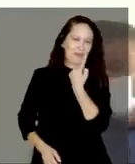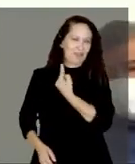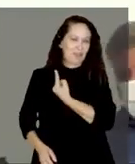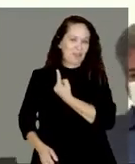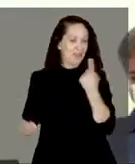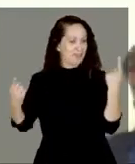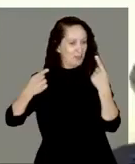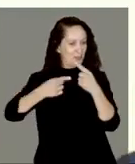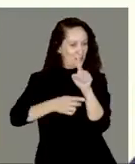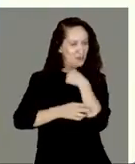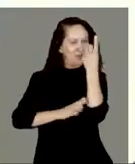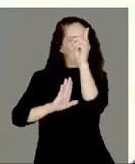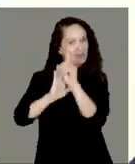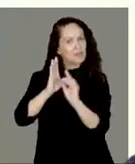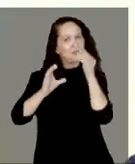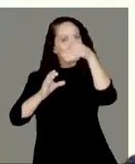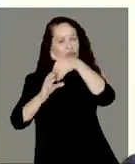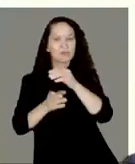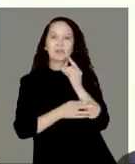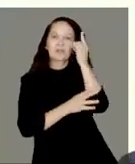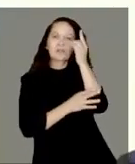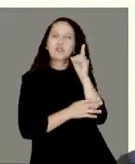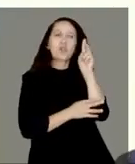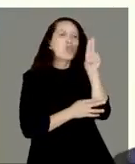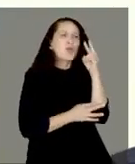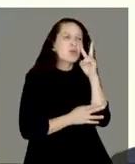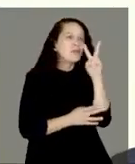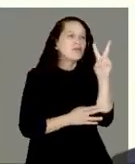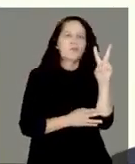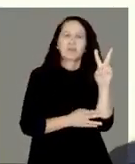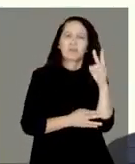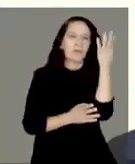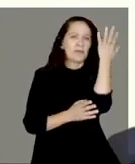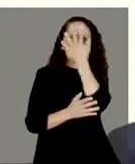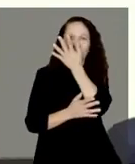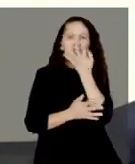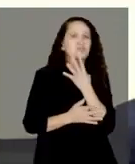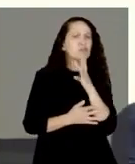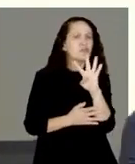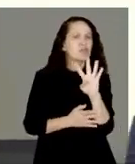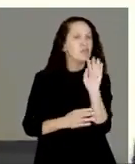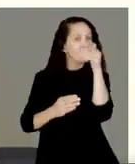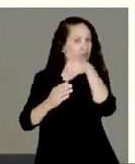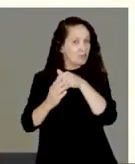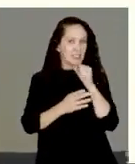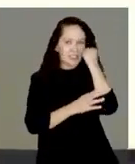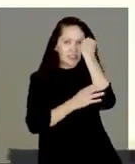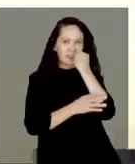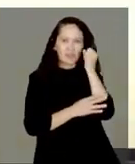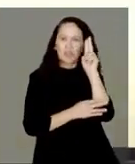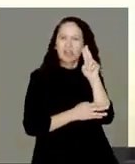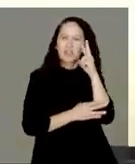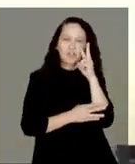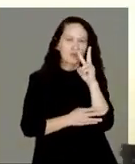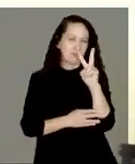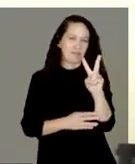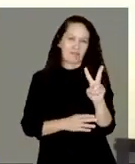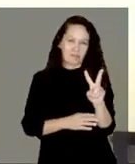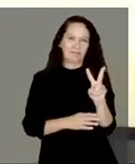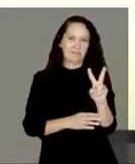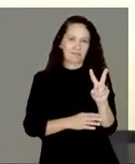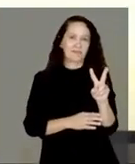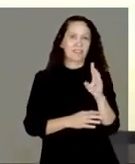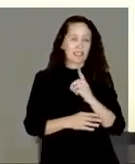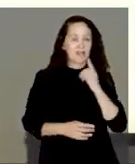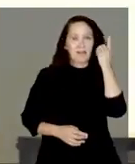seguinte: na história da humanidade, toda vez que aparece alguém para